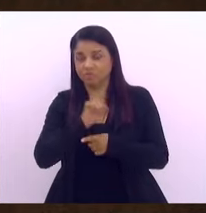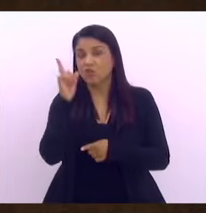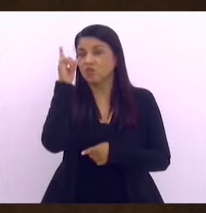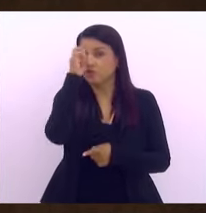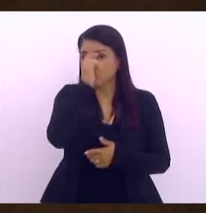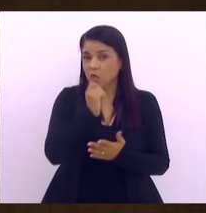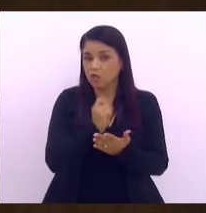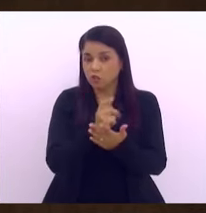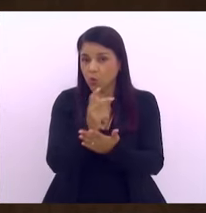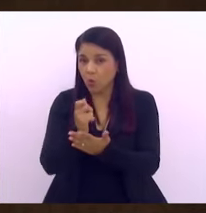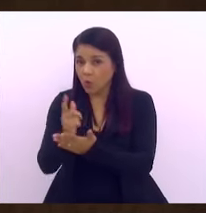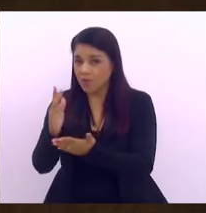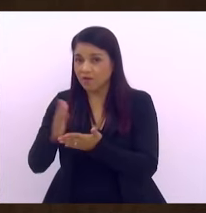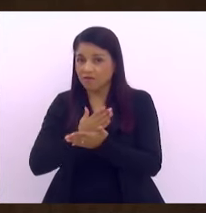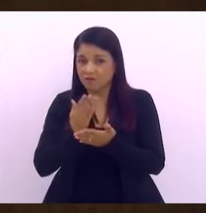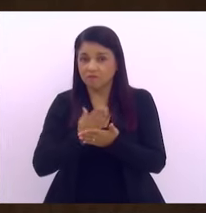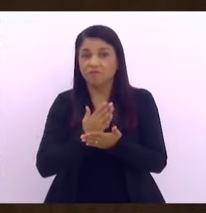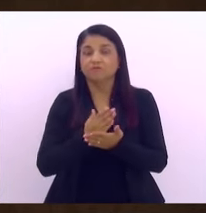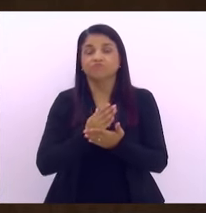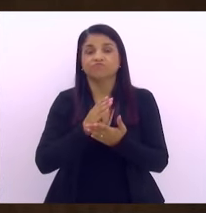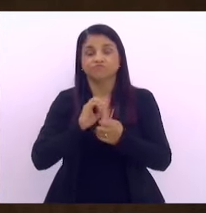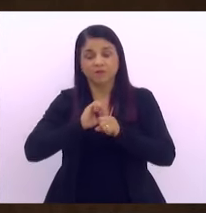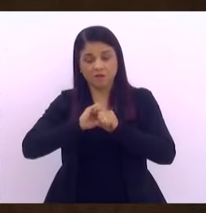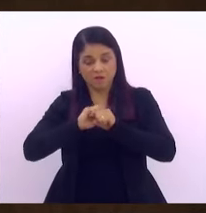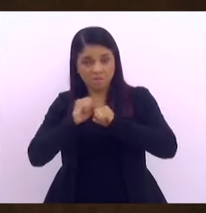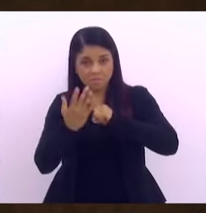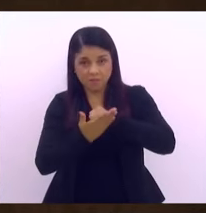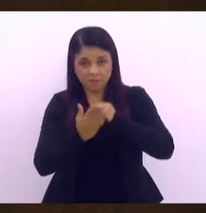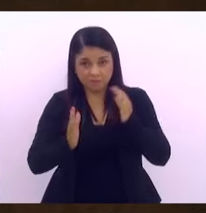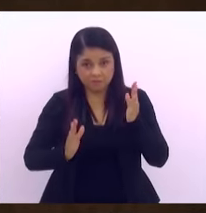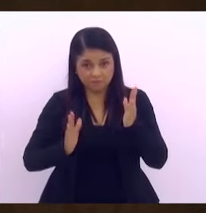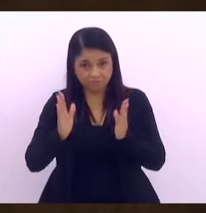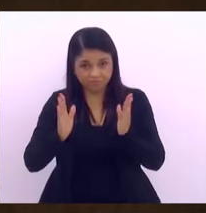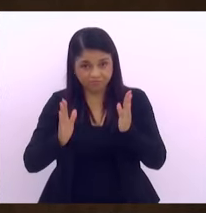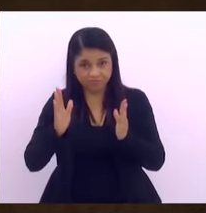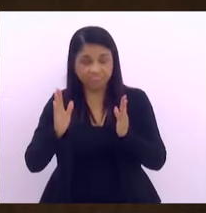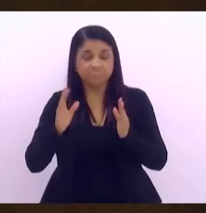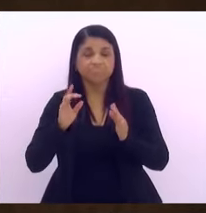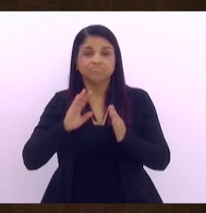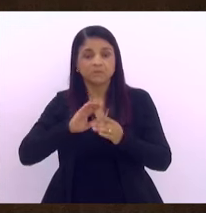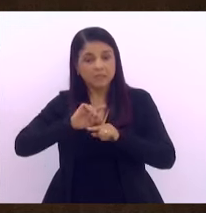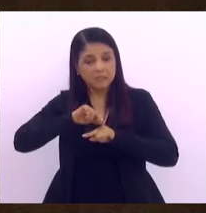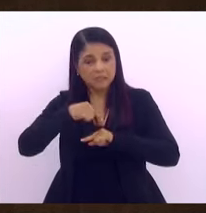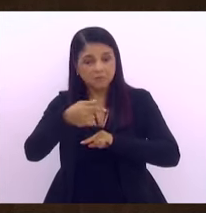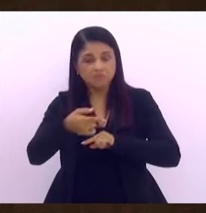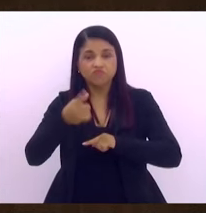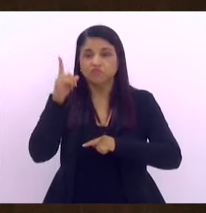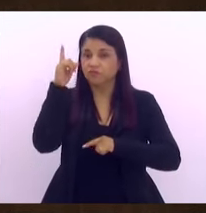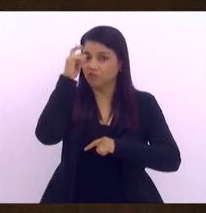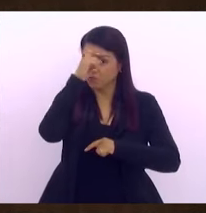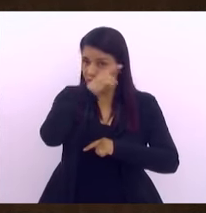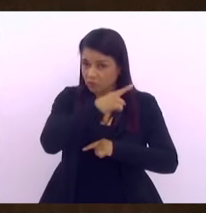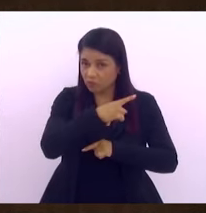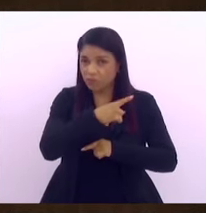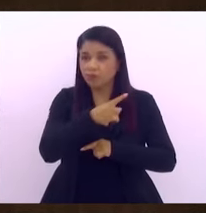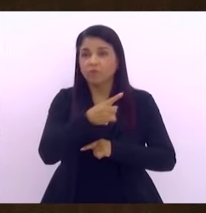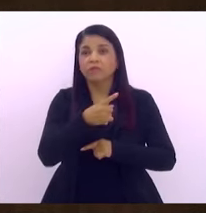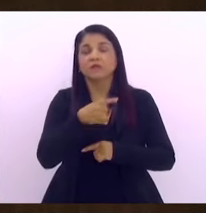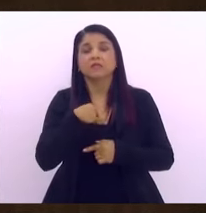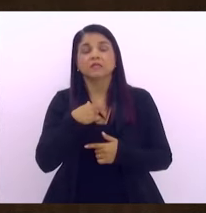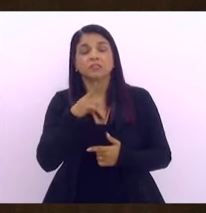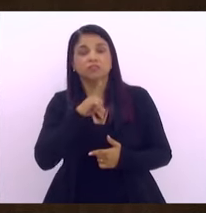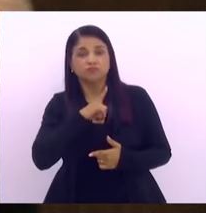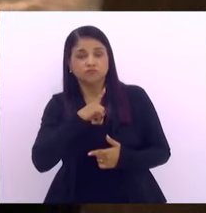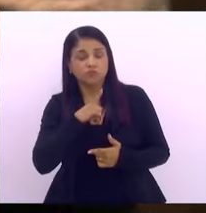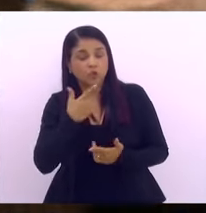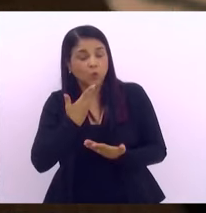ler. Depois da pandemia, a situação piorou mais ainda. Eles perderam, quem tinha o costume, perdeu o costume